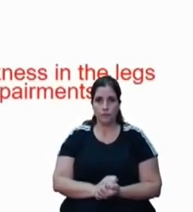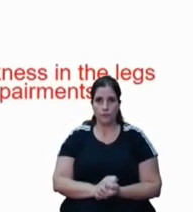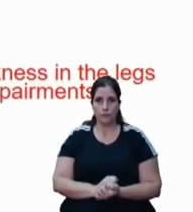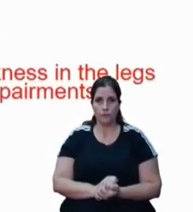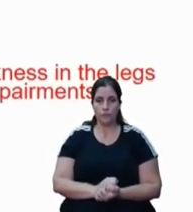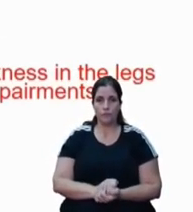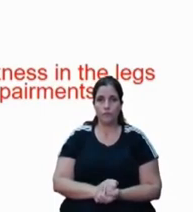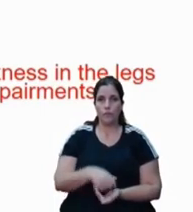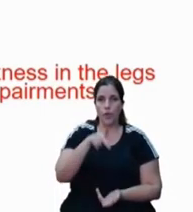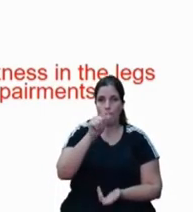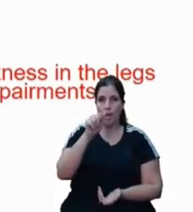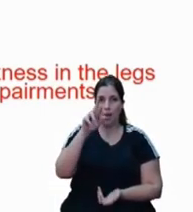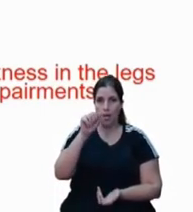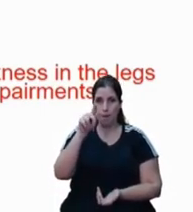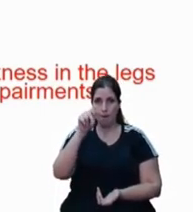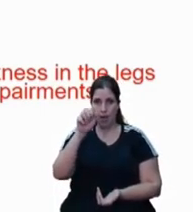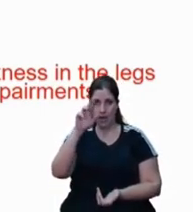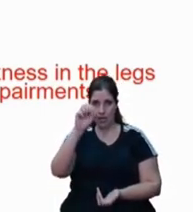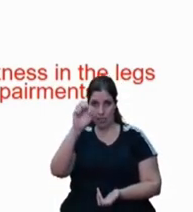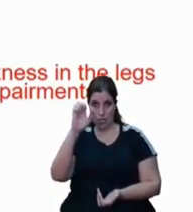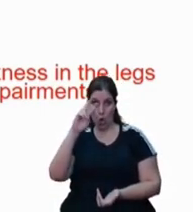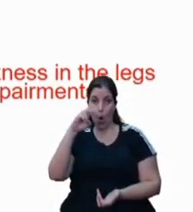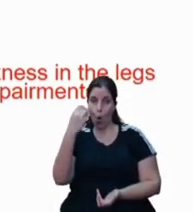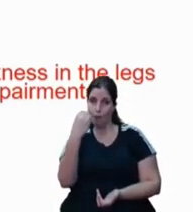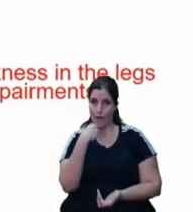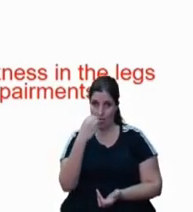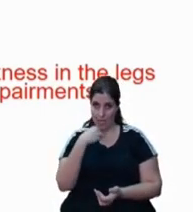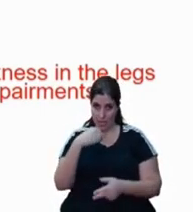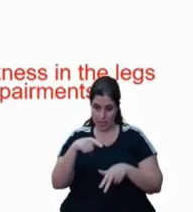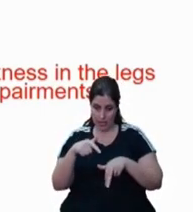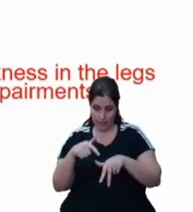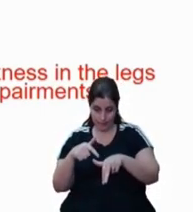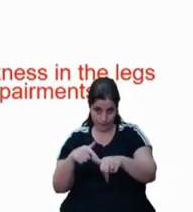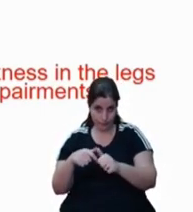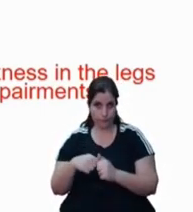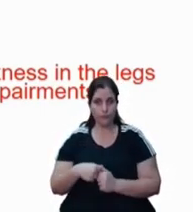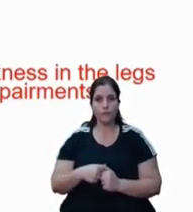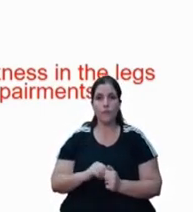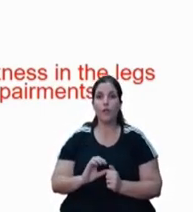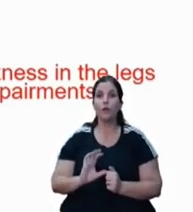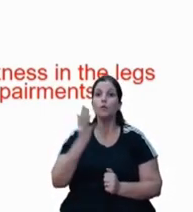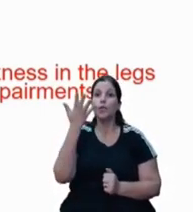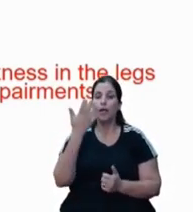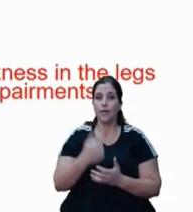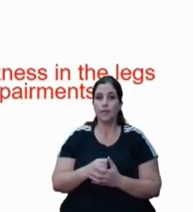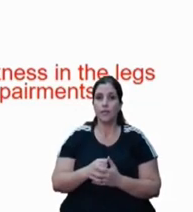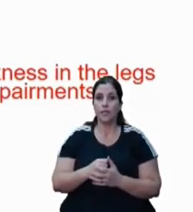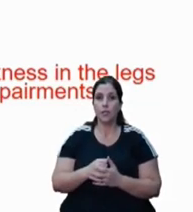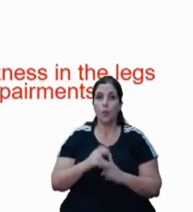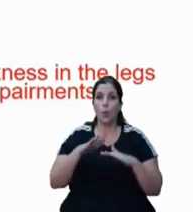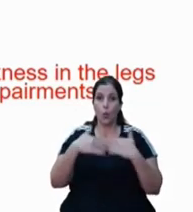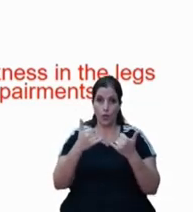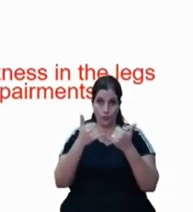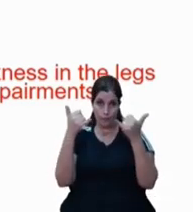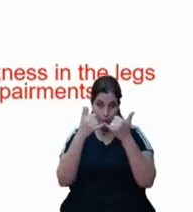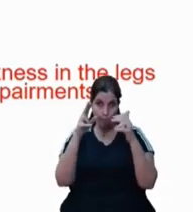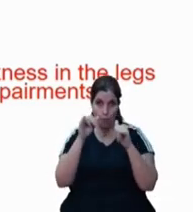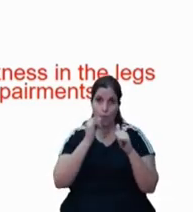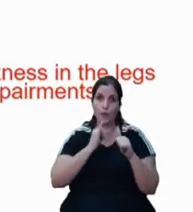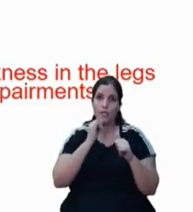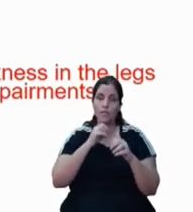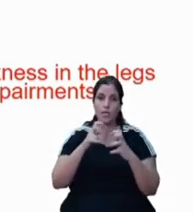Paraparesia espástica progressiva ou a fraqueza e espasticidade de ambas as pernas ocorrem em muitas condições neurológicas, por exemplo, na deficiência